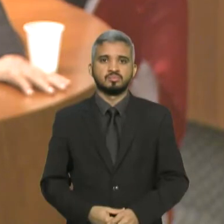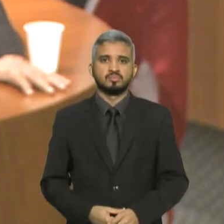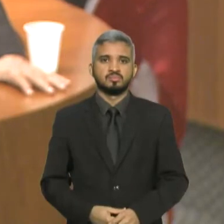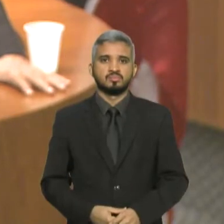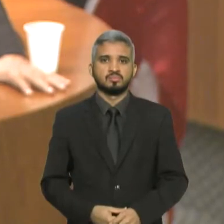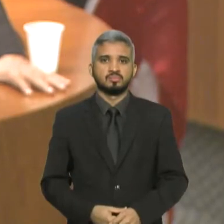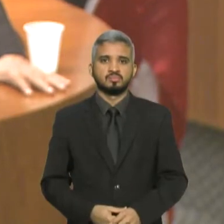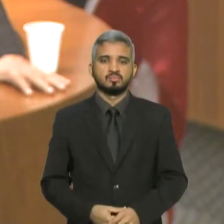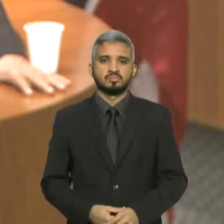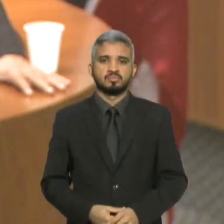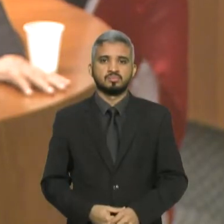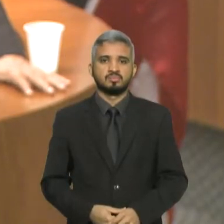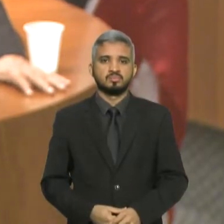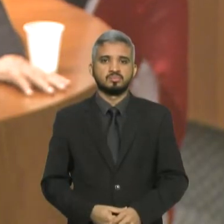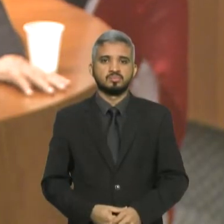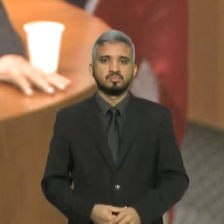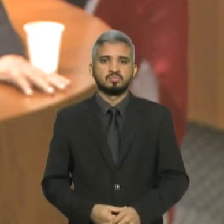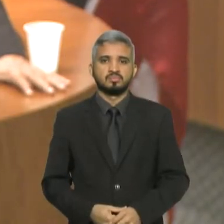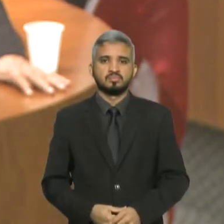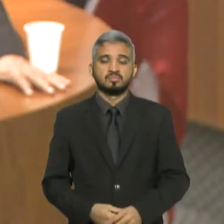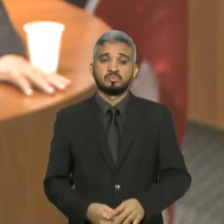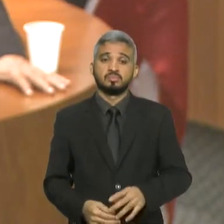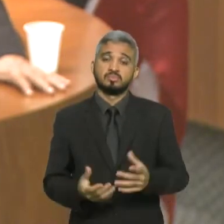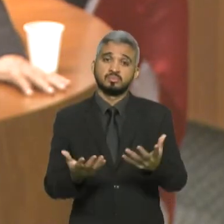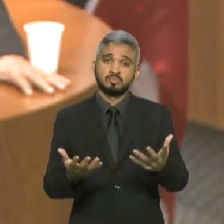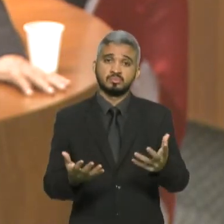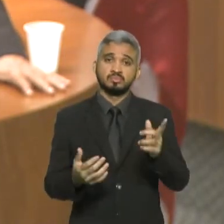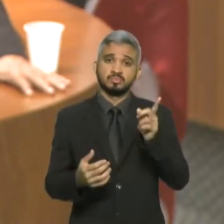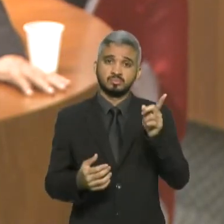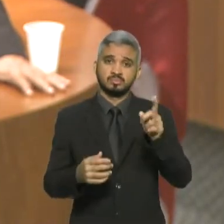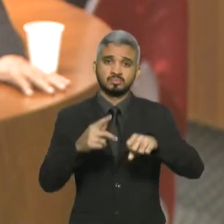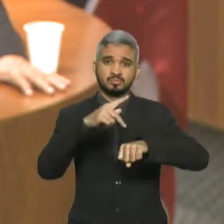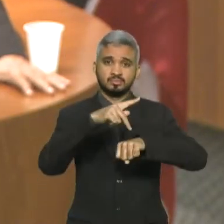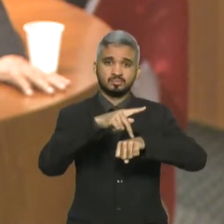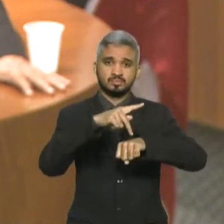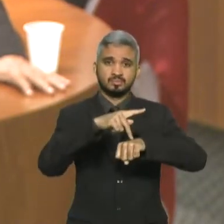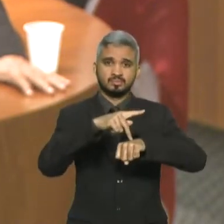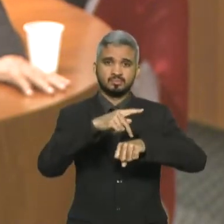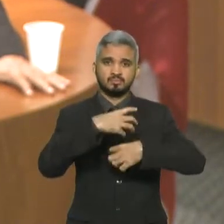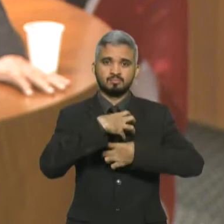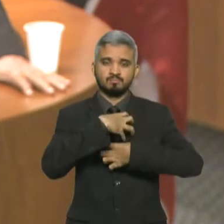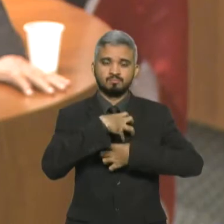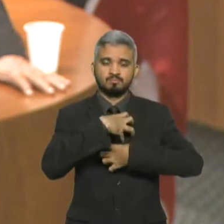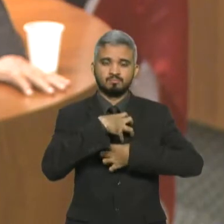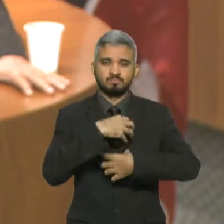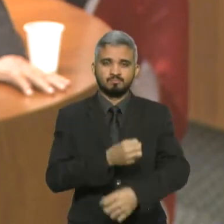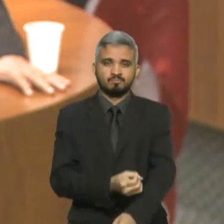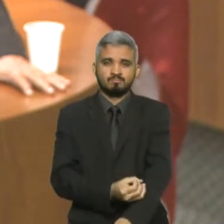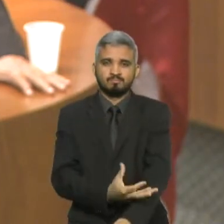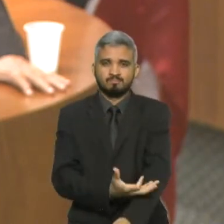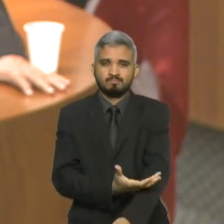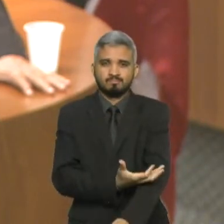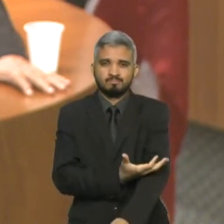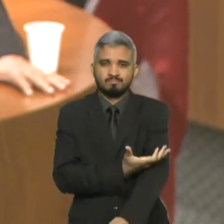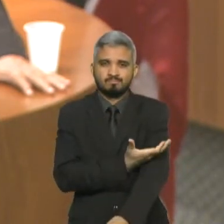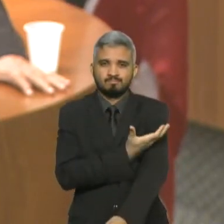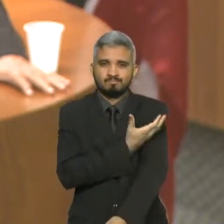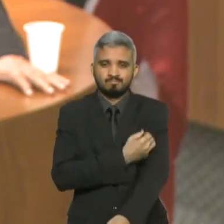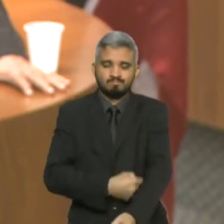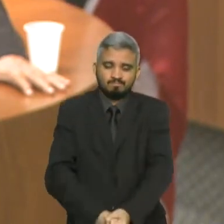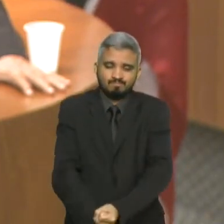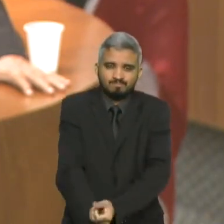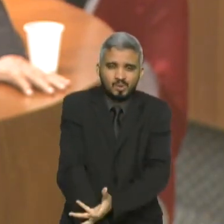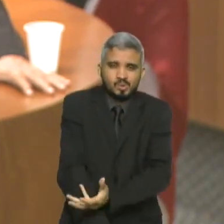a sessão de Pedreiras ela foi carregada de emoção por tudo aquilo que a cidade representa na minha vida. Uma cidade que